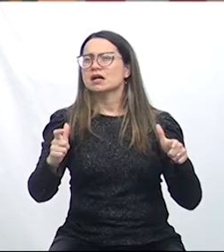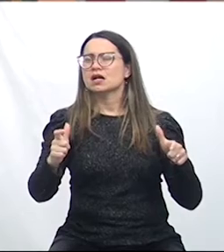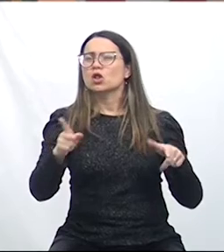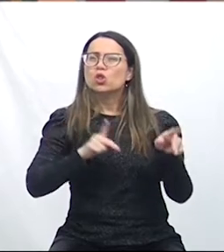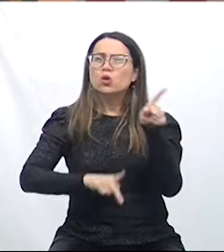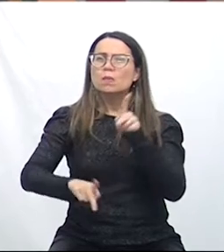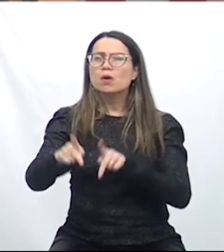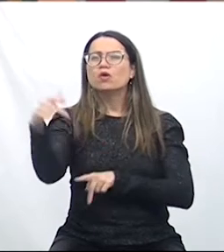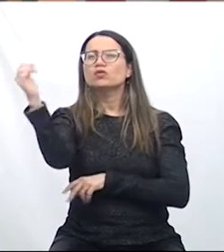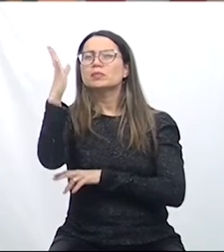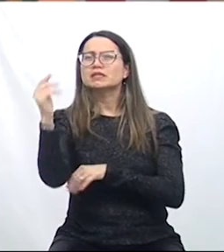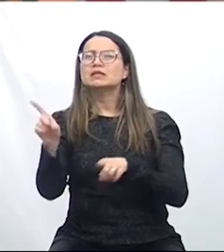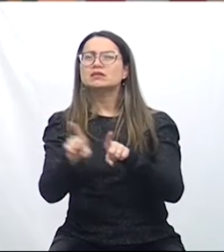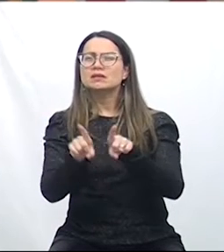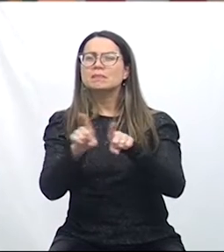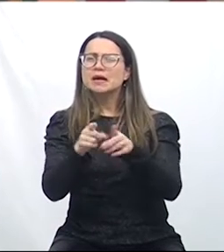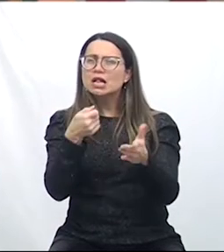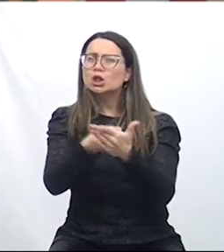família tradicional,